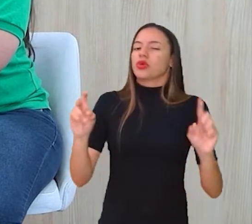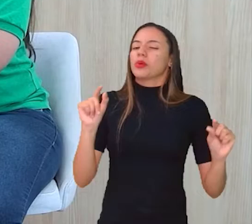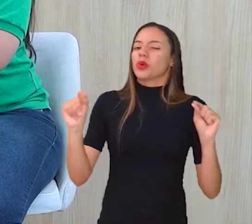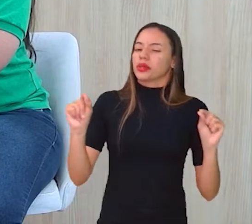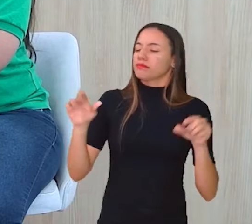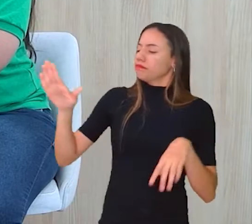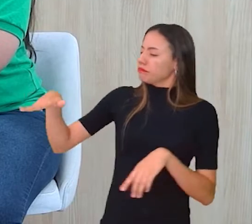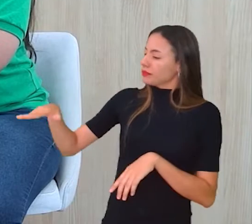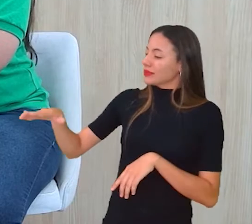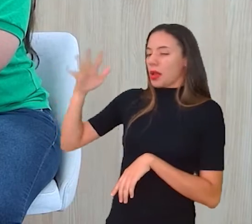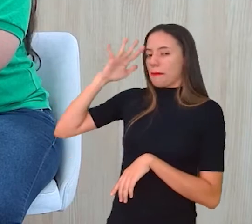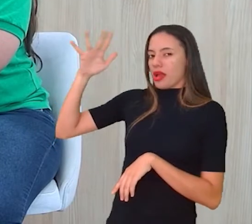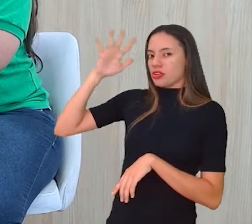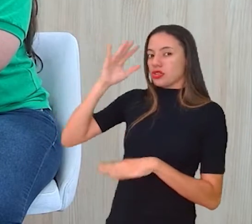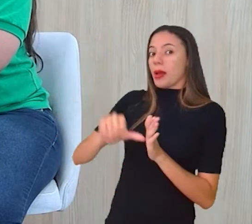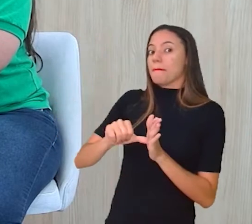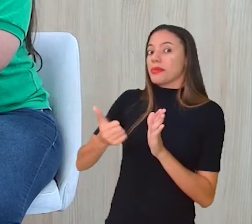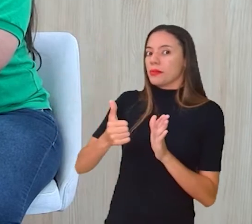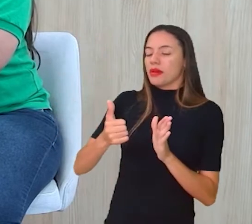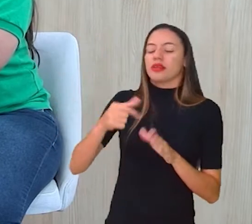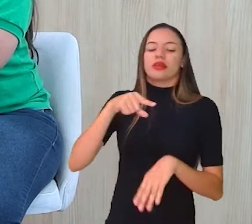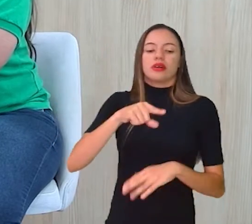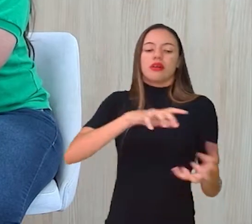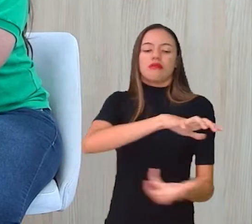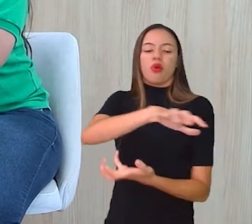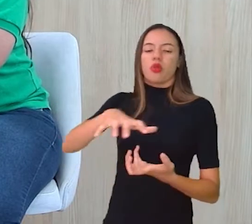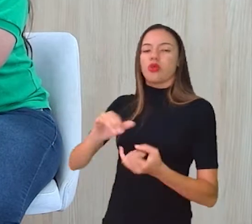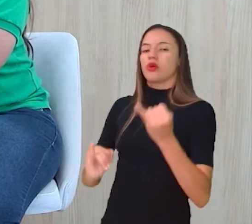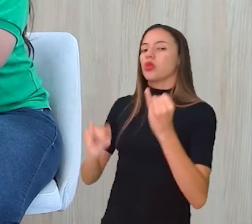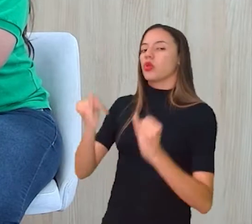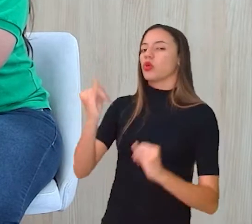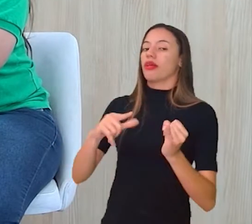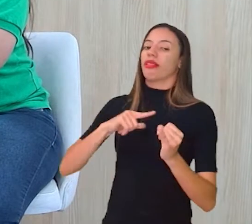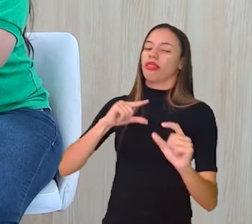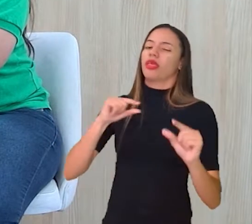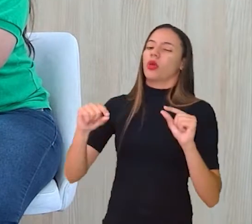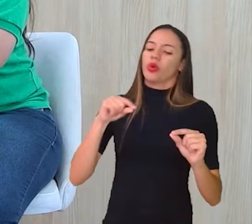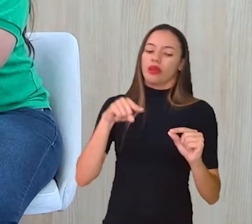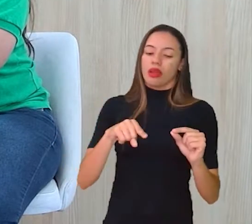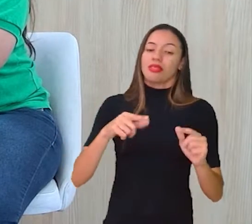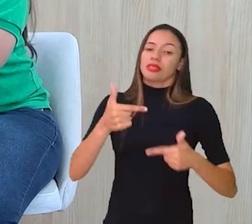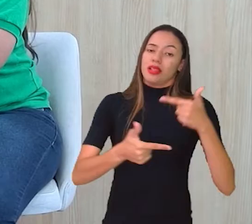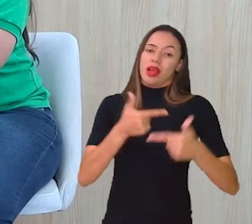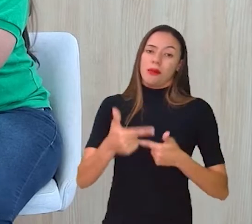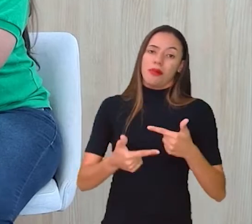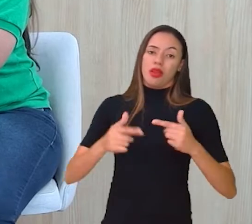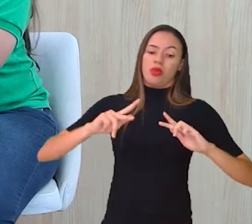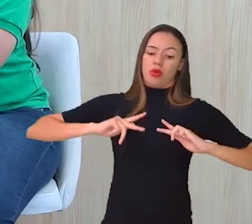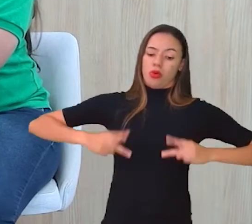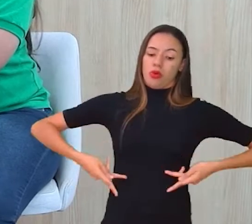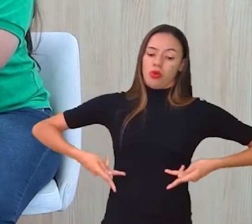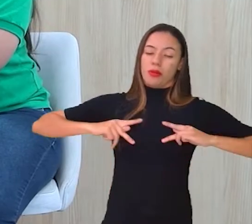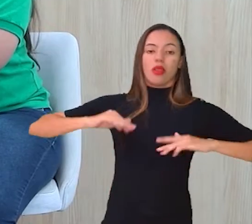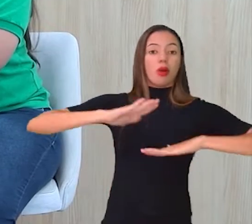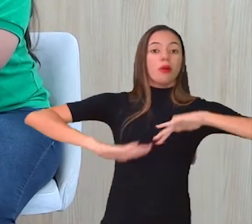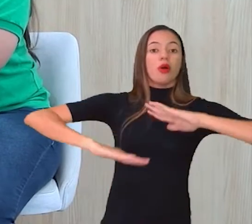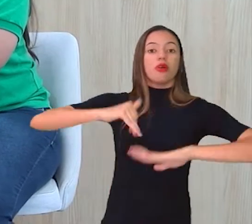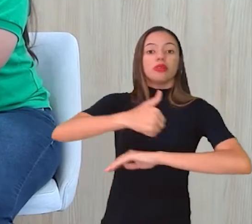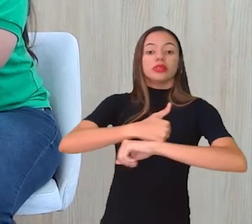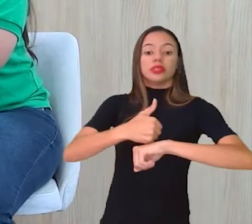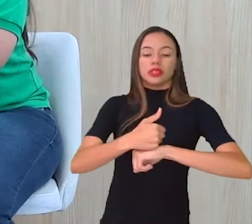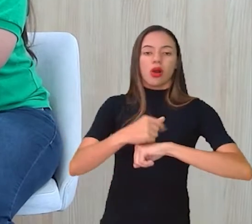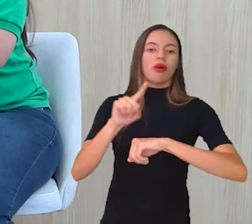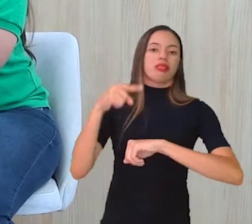Imagina, Carla, lá na primeira revolução industrial, você tinha atividades humanas, profissões, que com a invenção